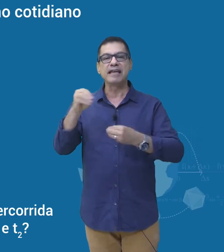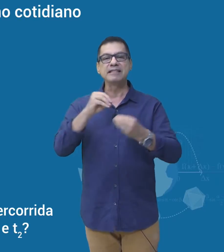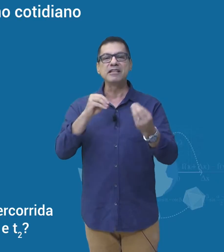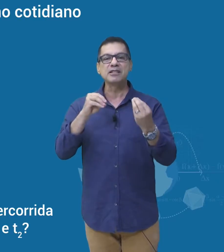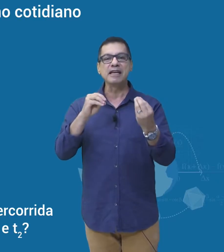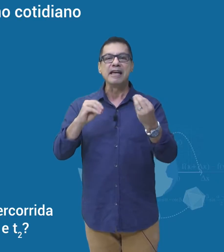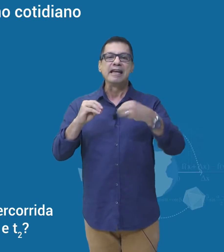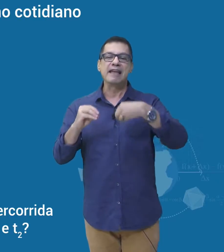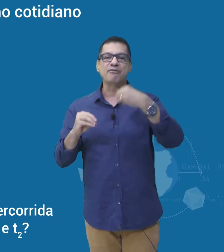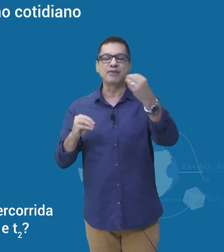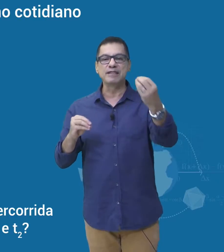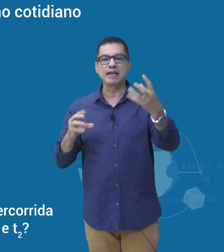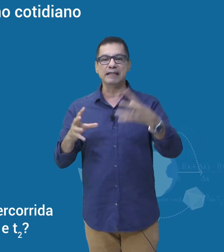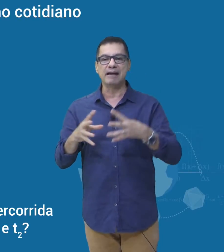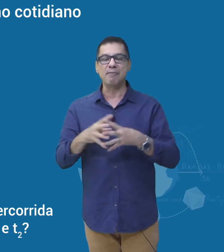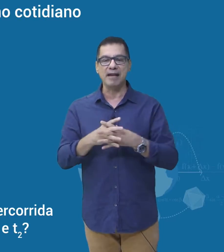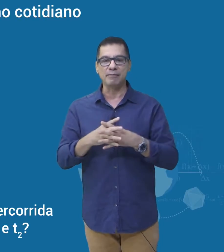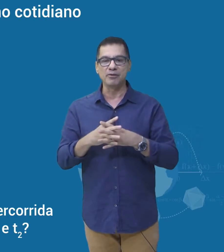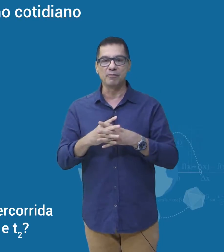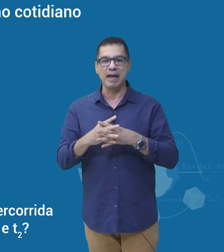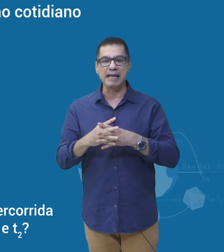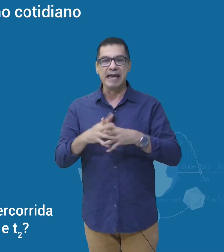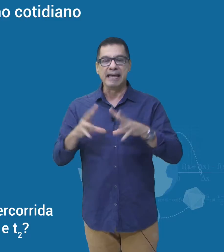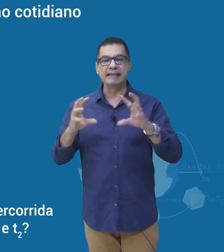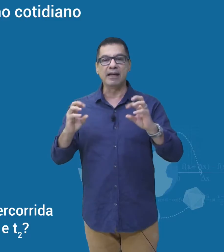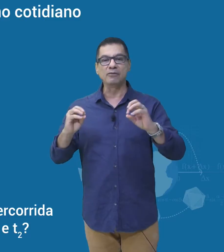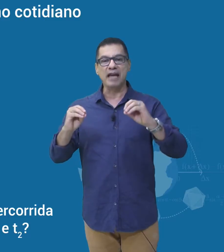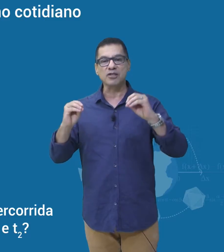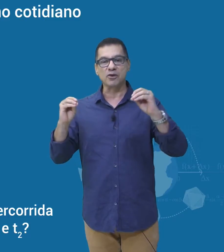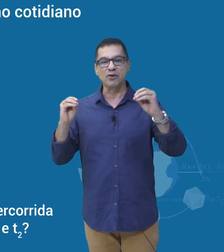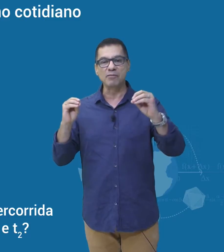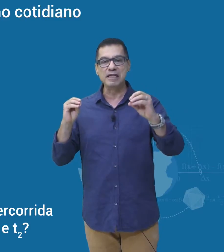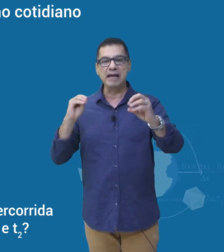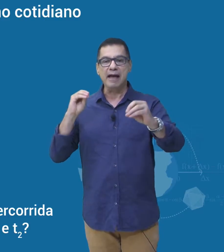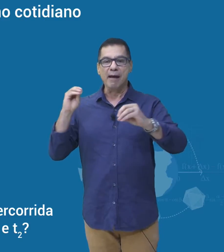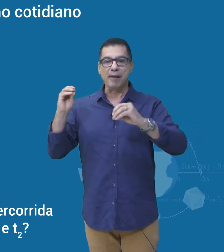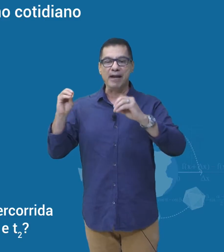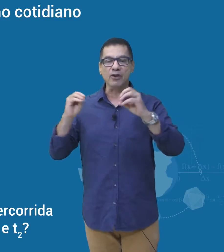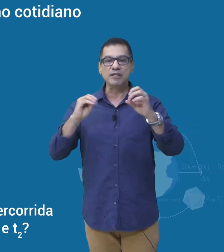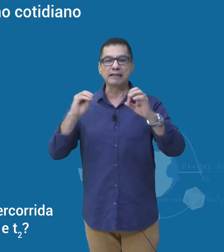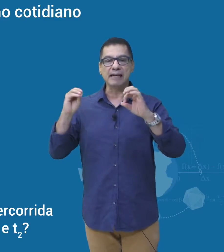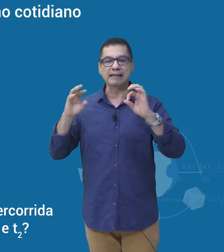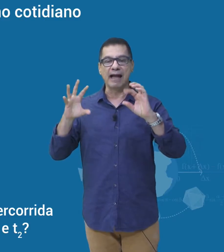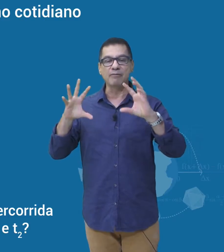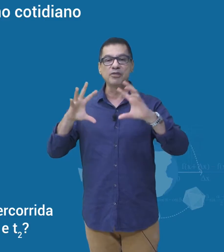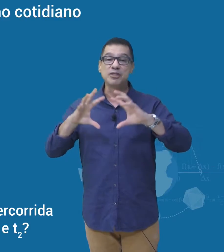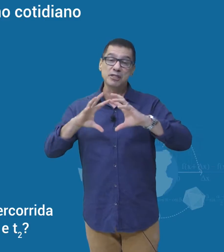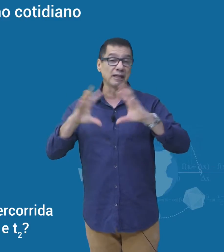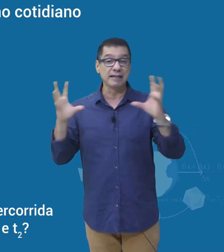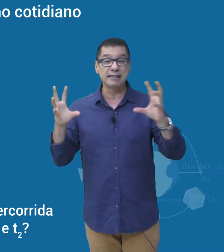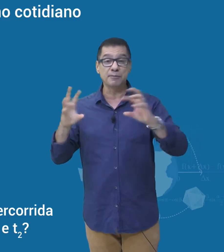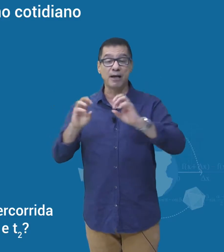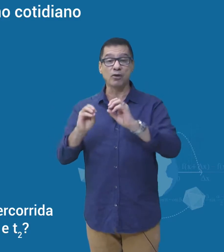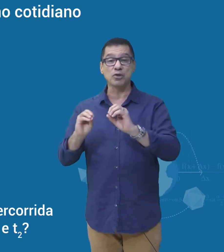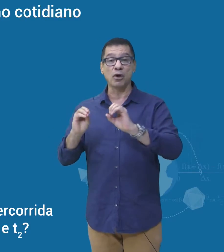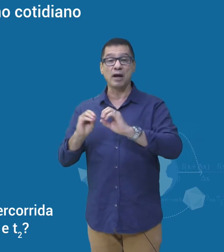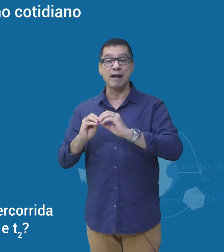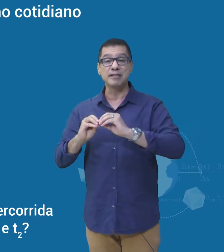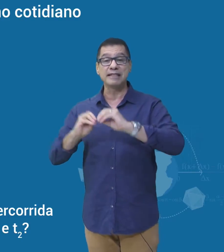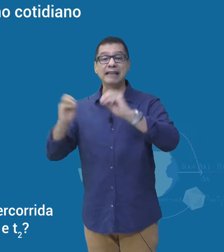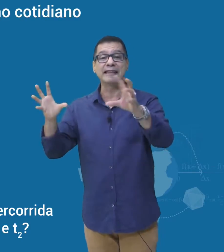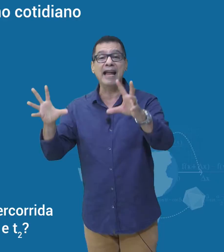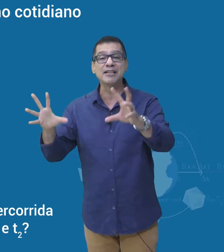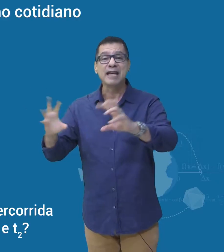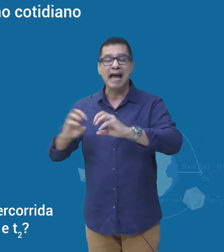que existem, que a física trabalha muito bem. Então, na astronomia, para nós detectarmos distâncias, para nós